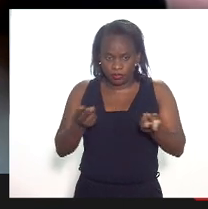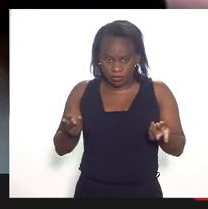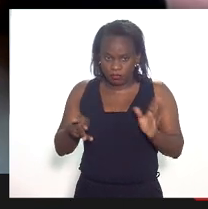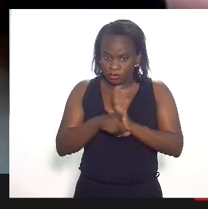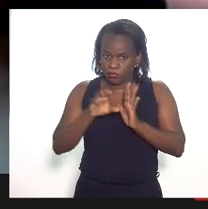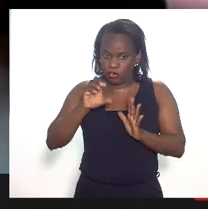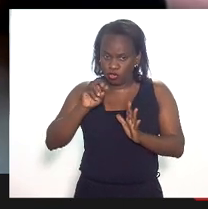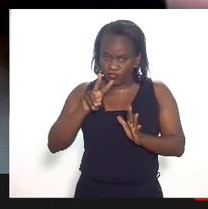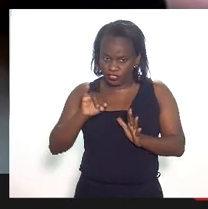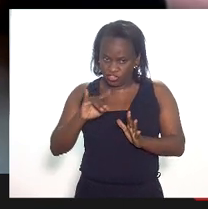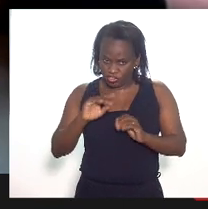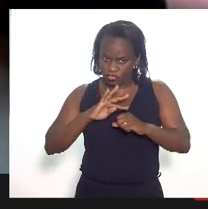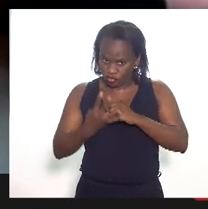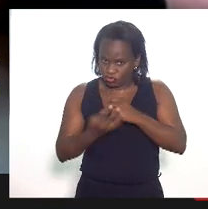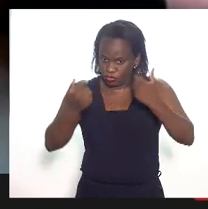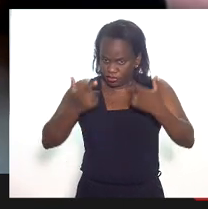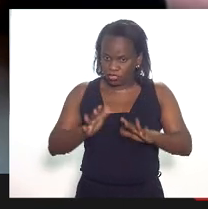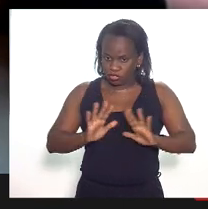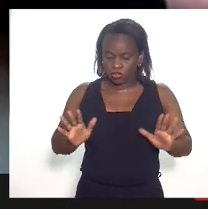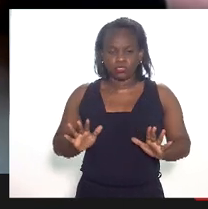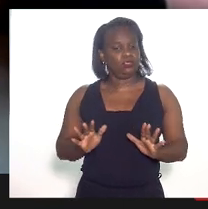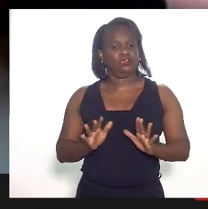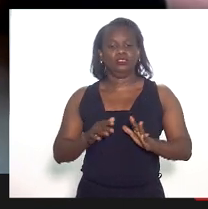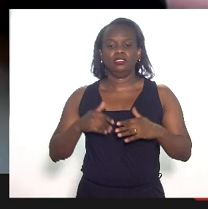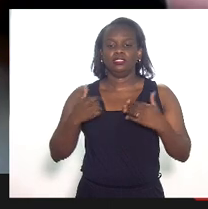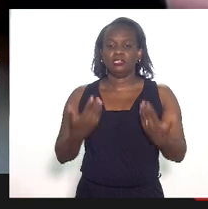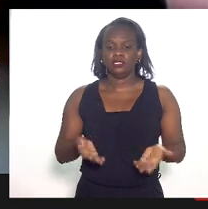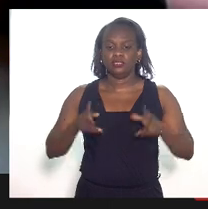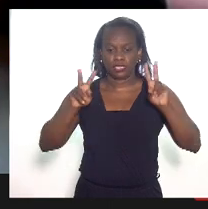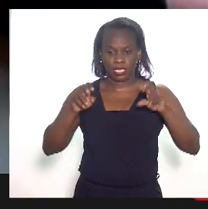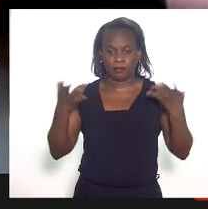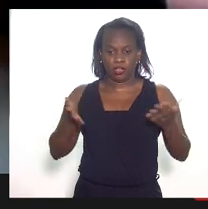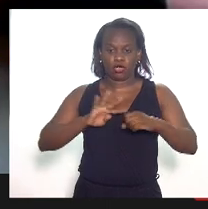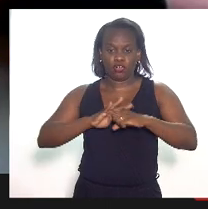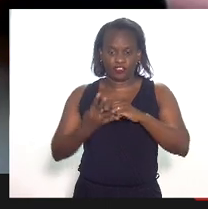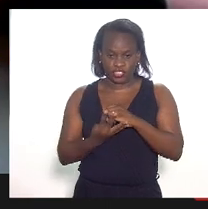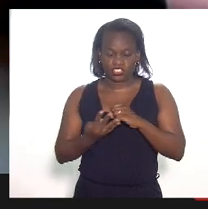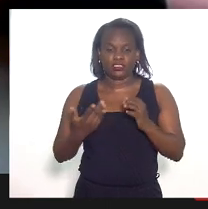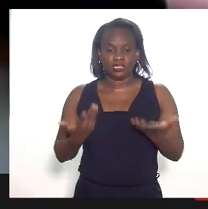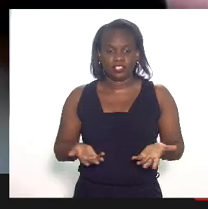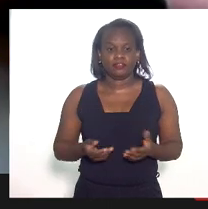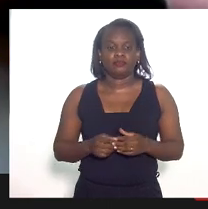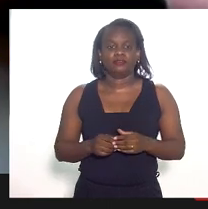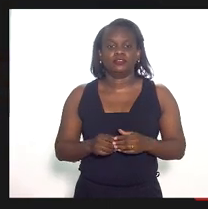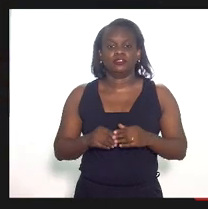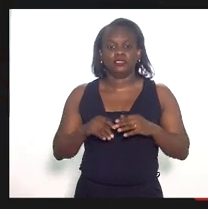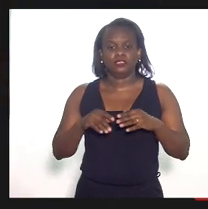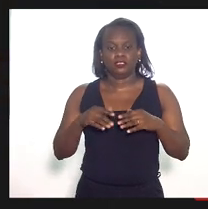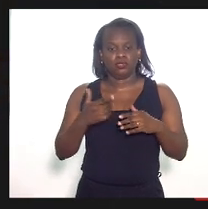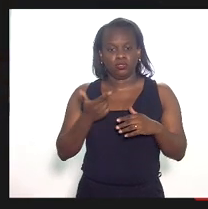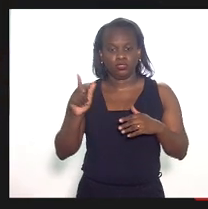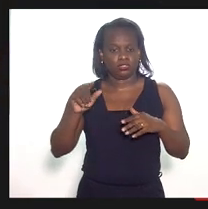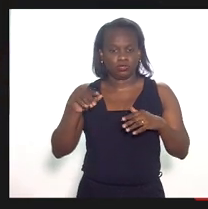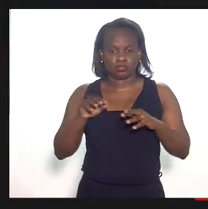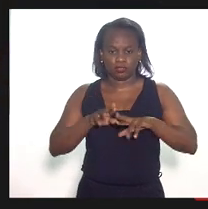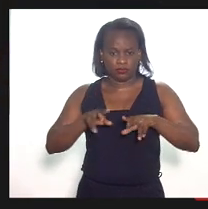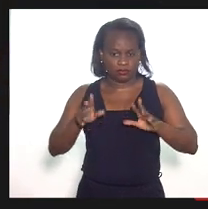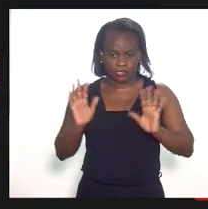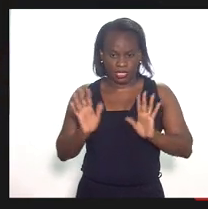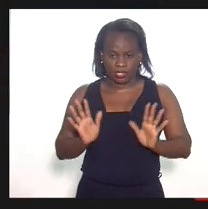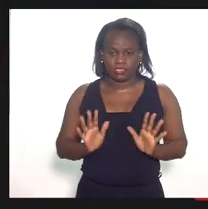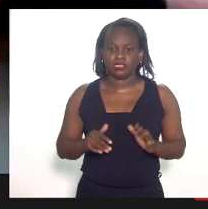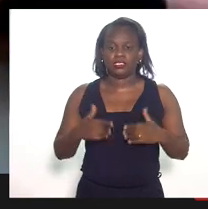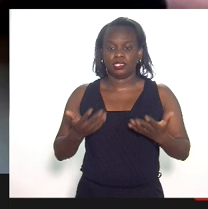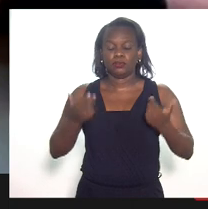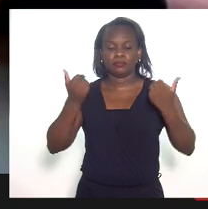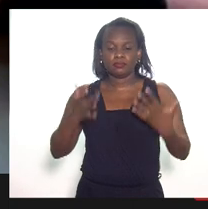no caso, tá? Vamos falar, o nosso tema agora é Covid, leitos Covid, né? Não são os outros tipos de leitos. Então, pode